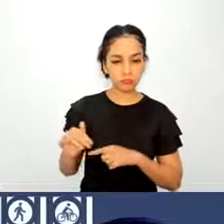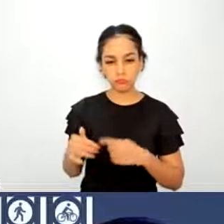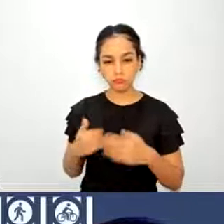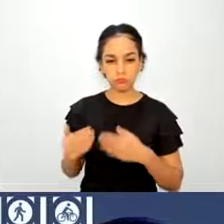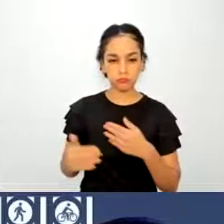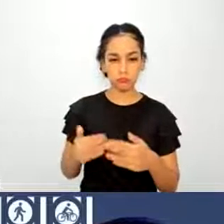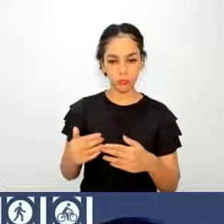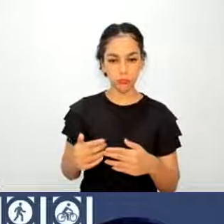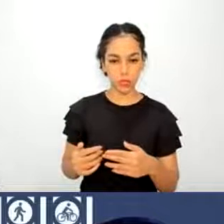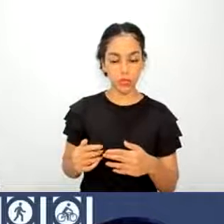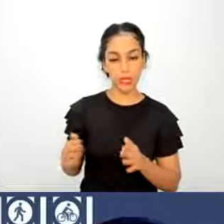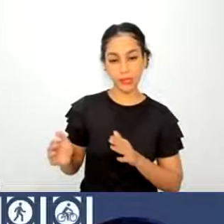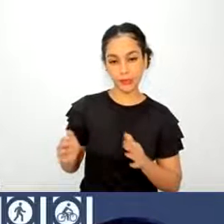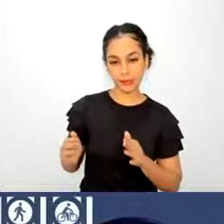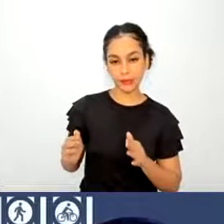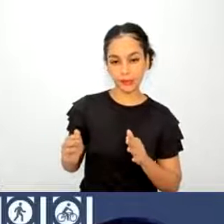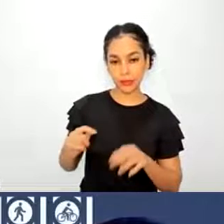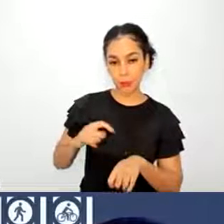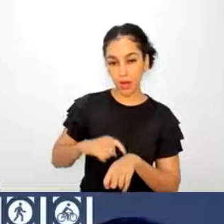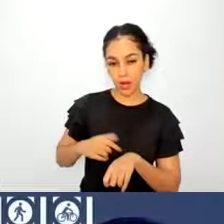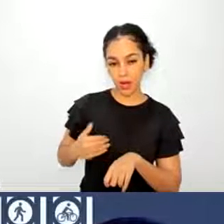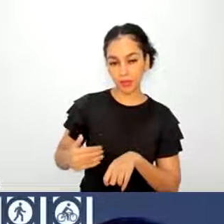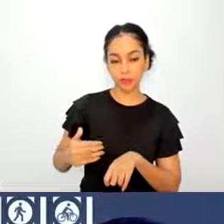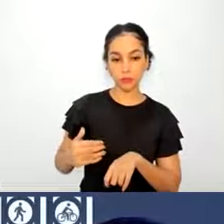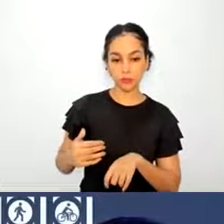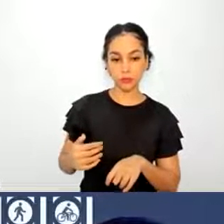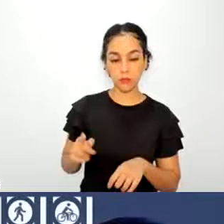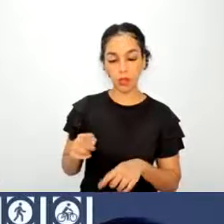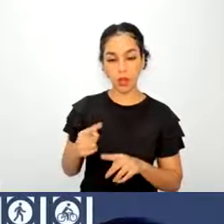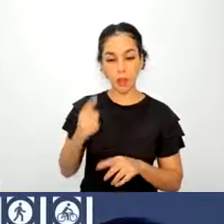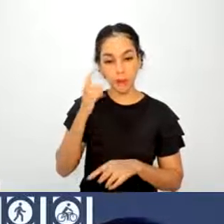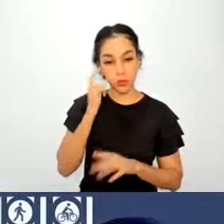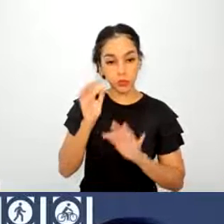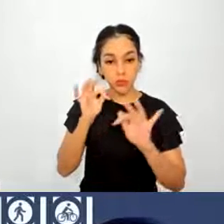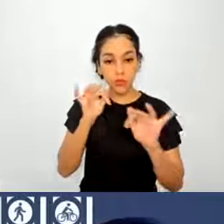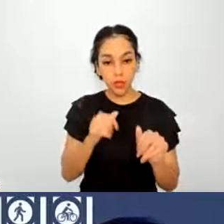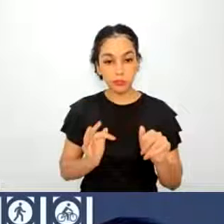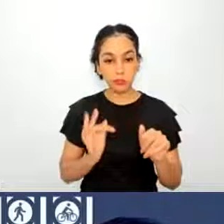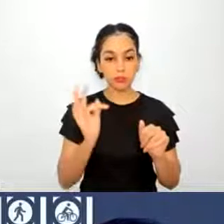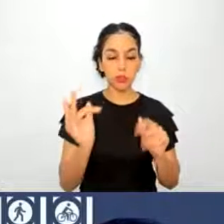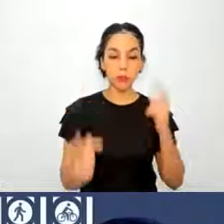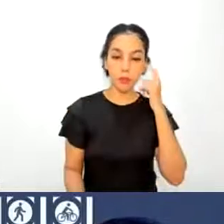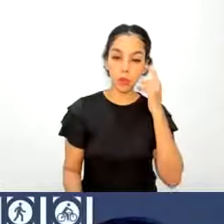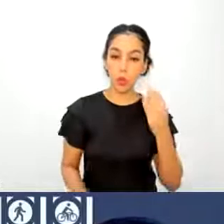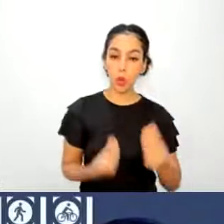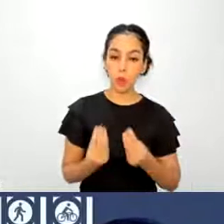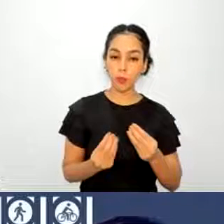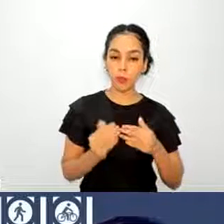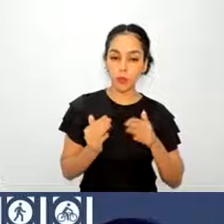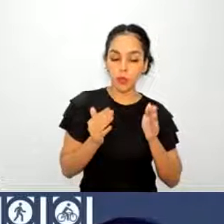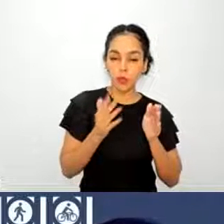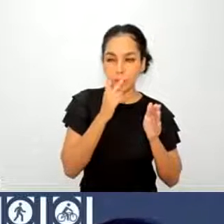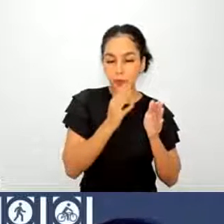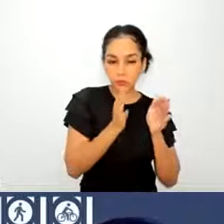bolou a fase temporária, porque assim, ela pensou a rua final e está pensando como construir isso em etapas. E